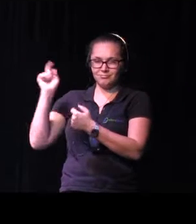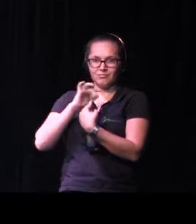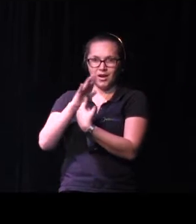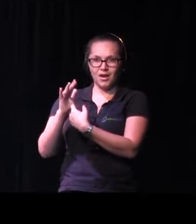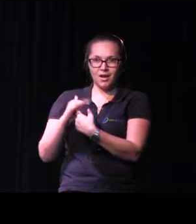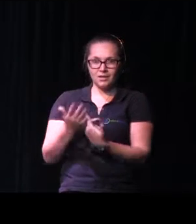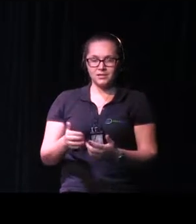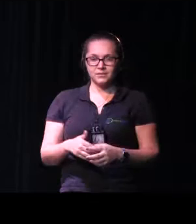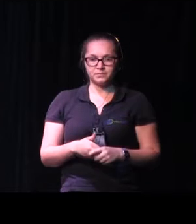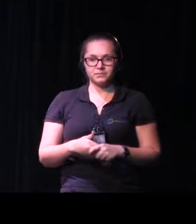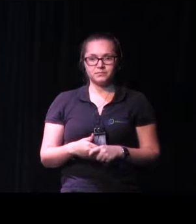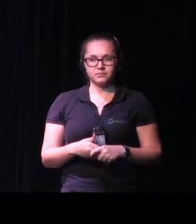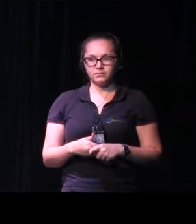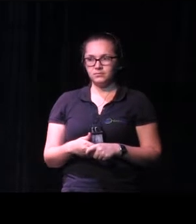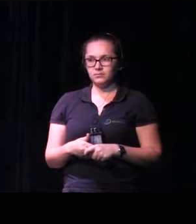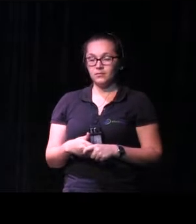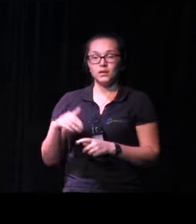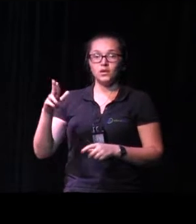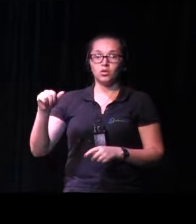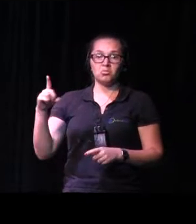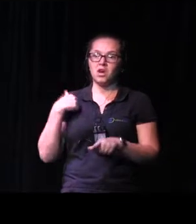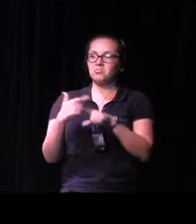que está aí pertinho,